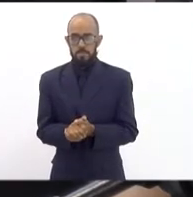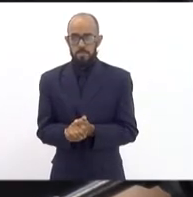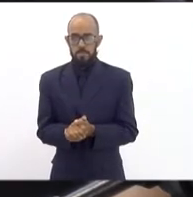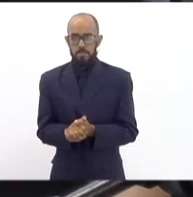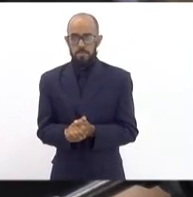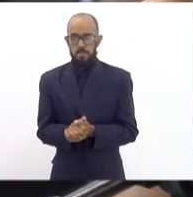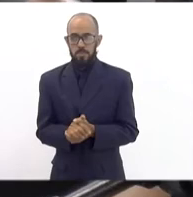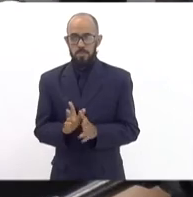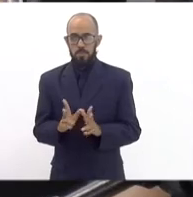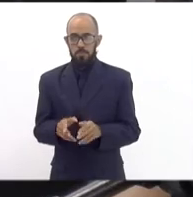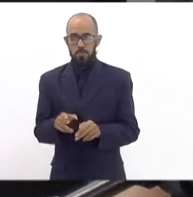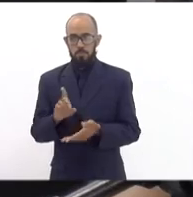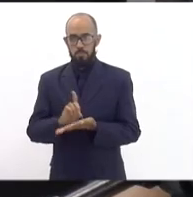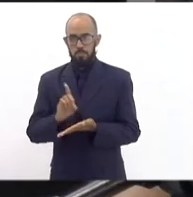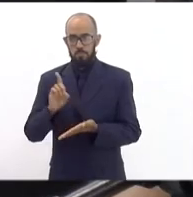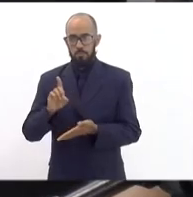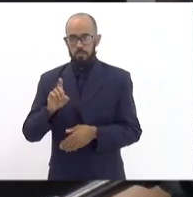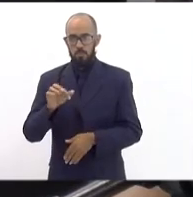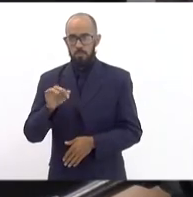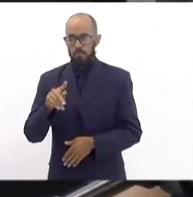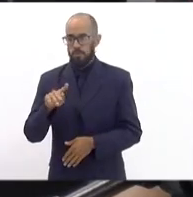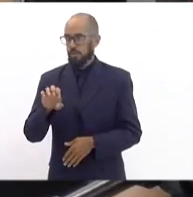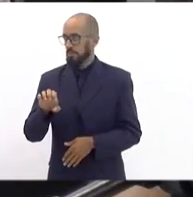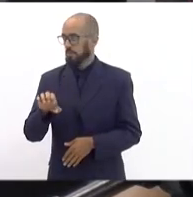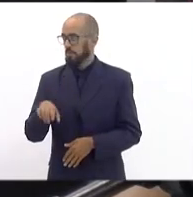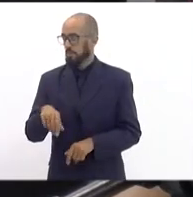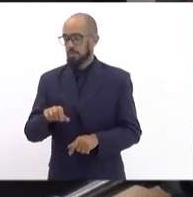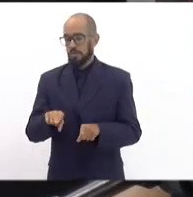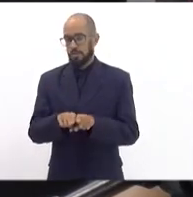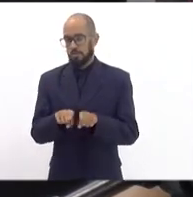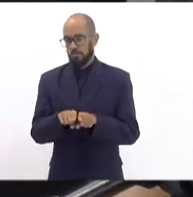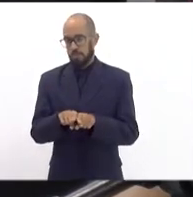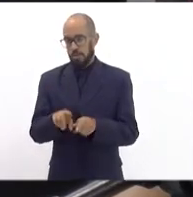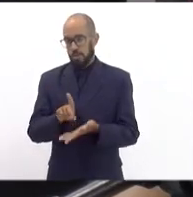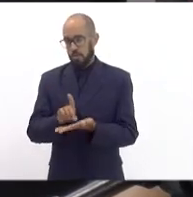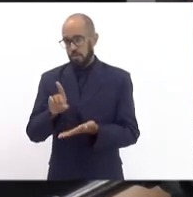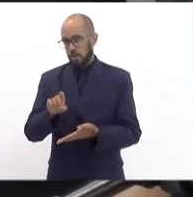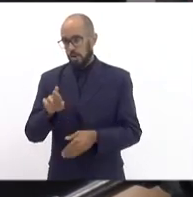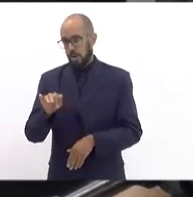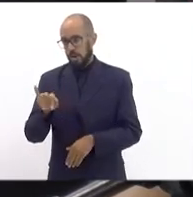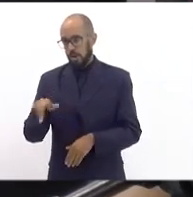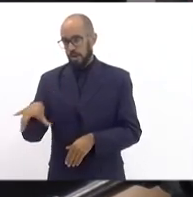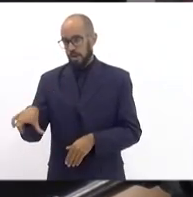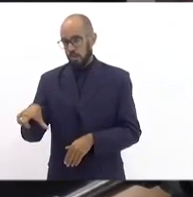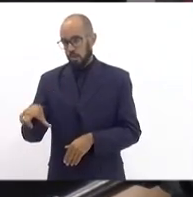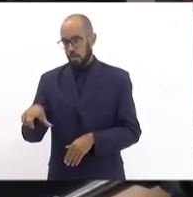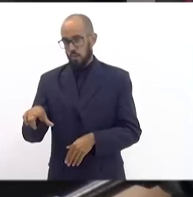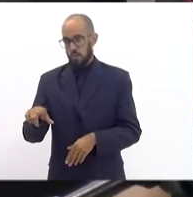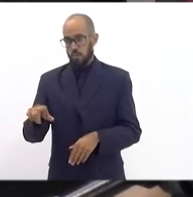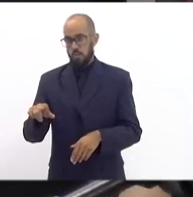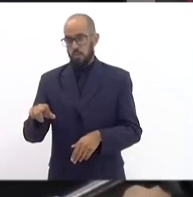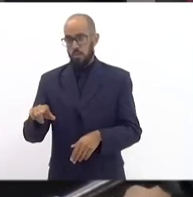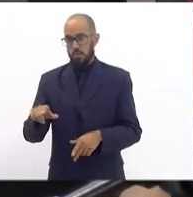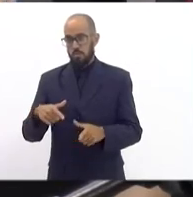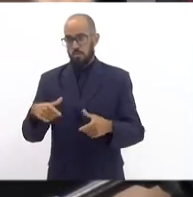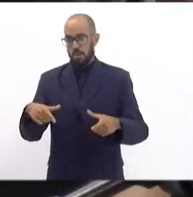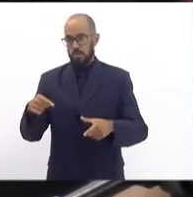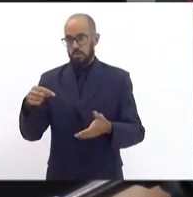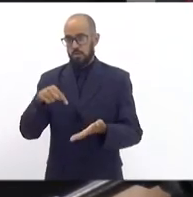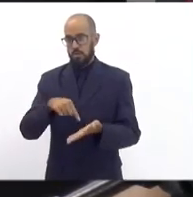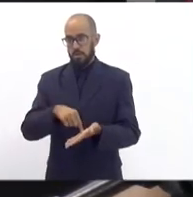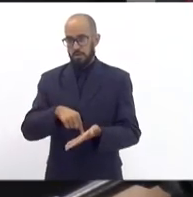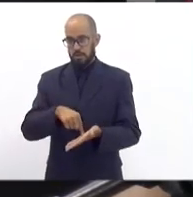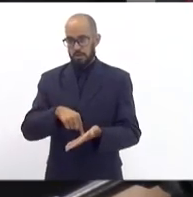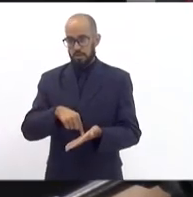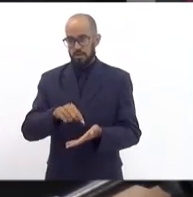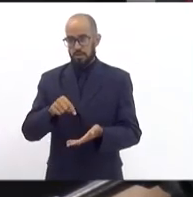como o doutor Felipe, a doutora Raquel, o senhor vai ver aqui, a maioria que vem aqui não tem,